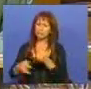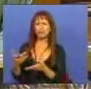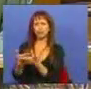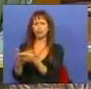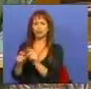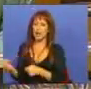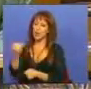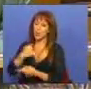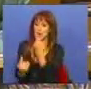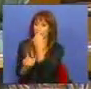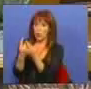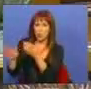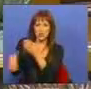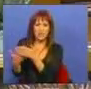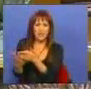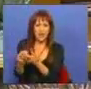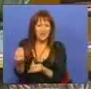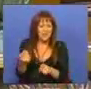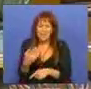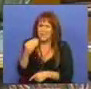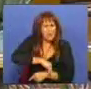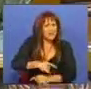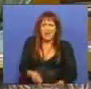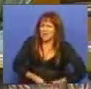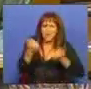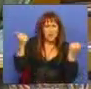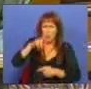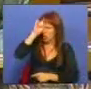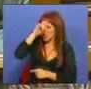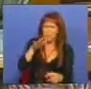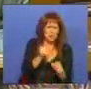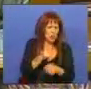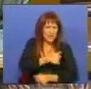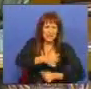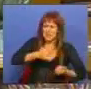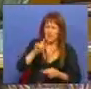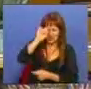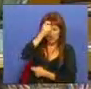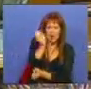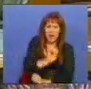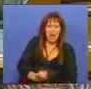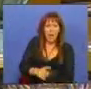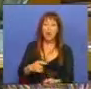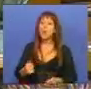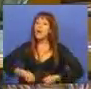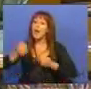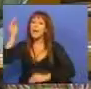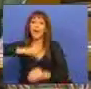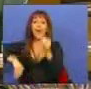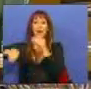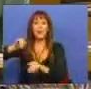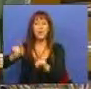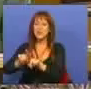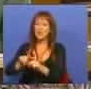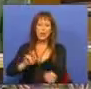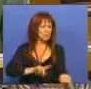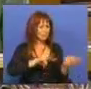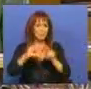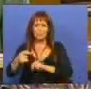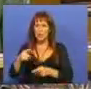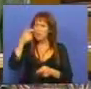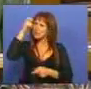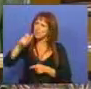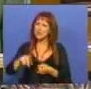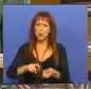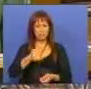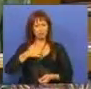pelo lucro de alguns, não ganha, não pode ganhar o respeito de uma cidade. Ganhar umas eleições não transforma os